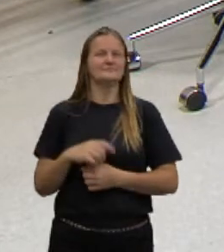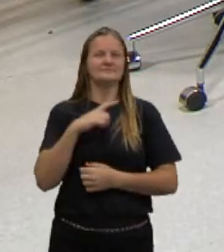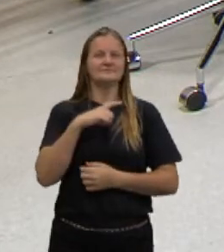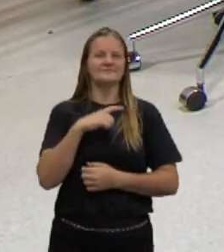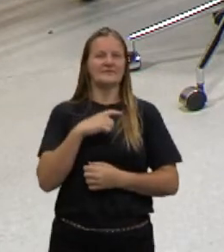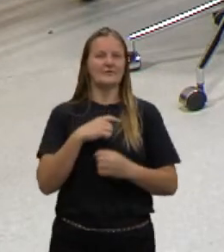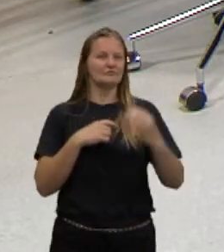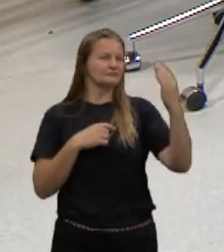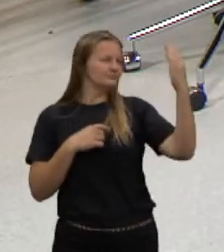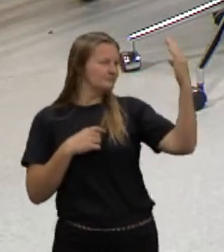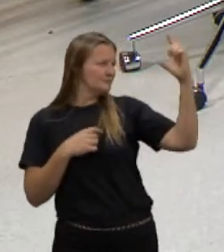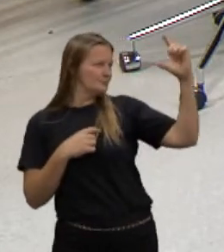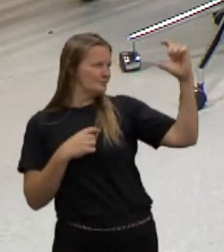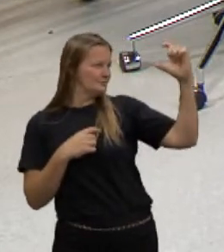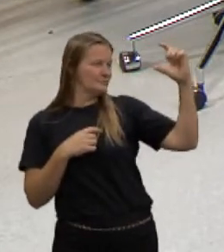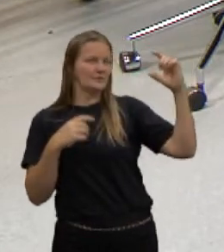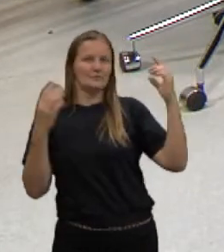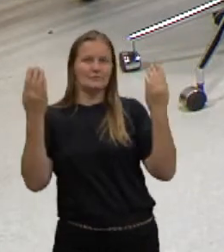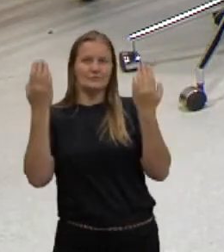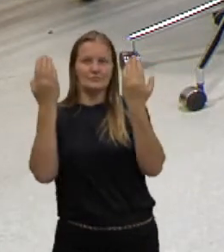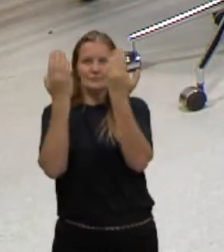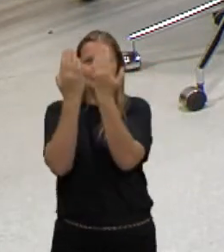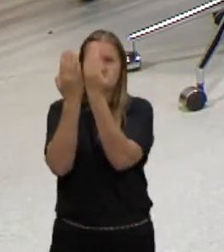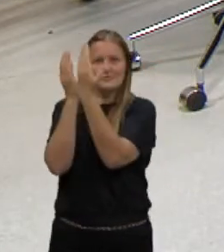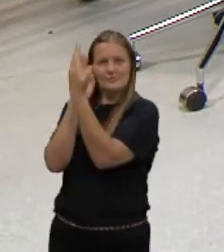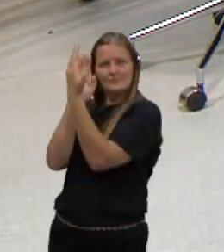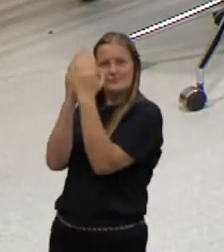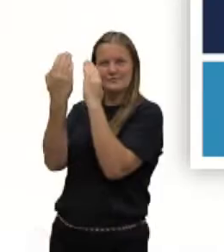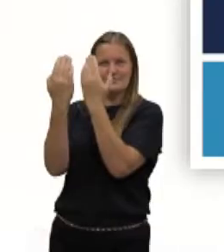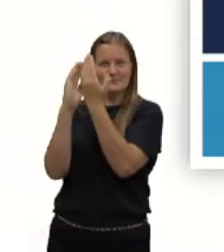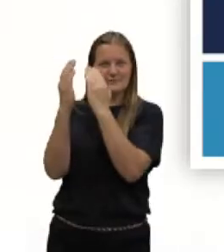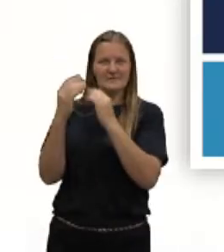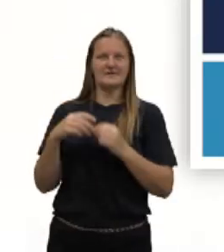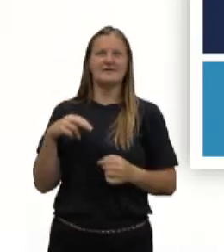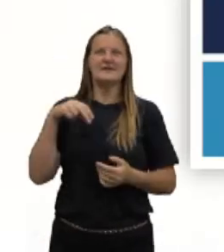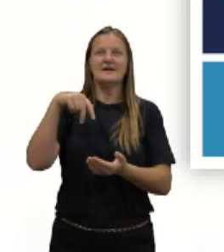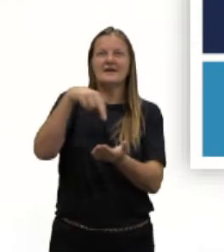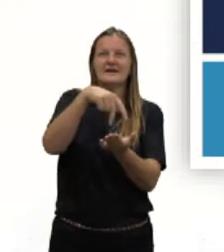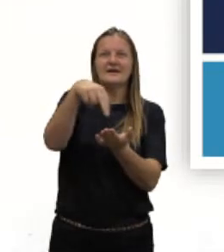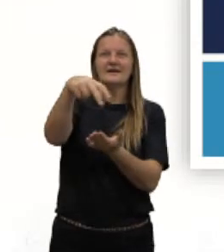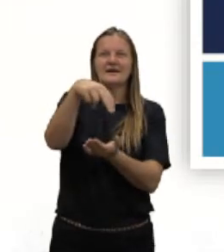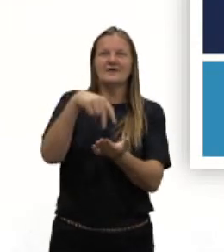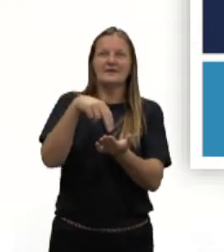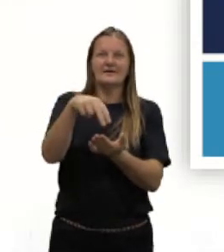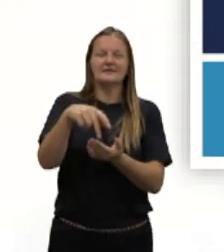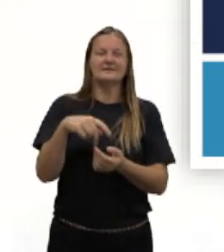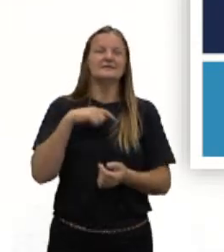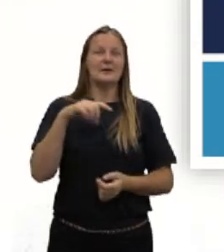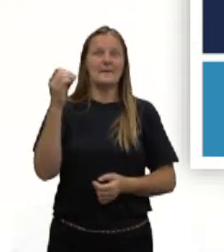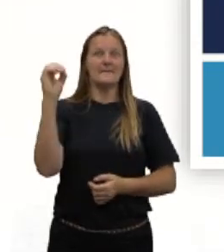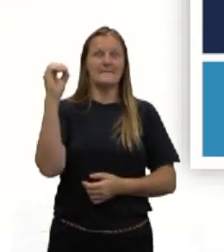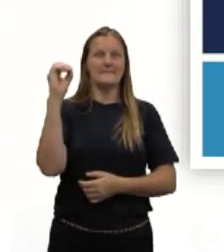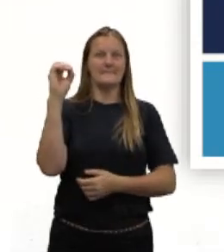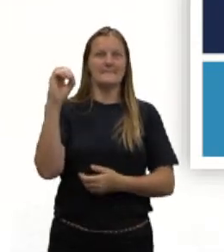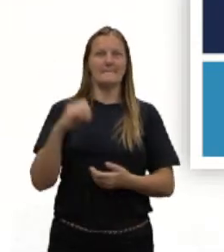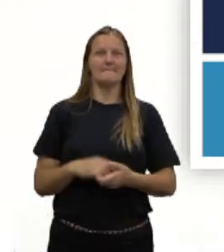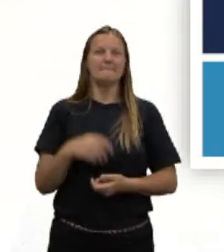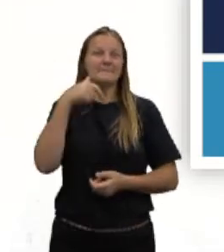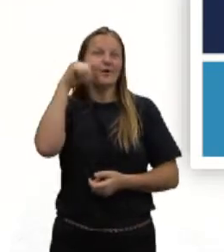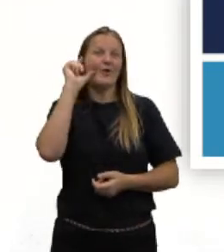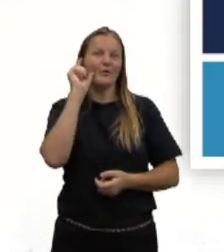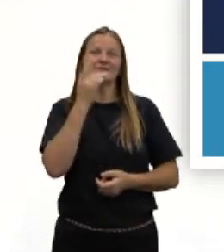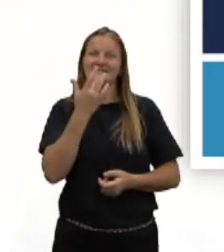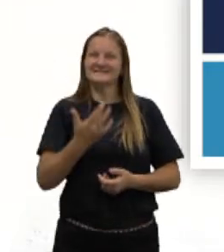foto espelhada, eu adoro. Inclusive, trouxe uma de uma caminhada que eu fiz aqui em Porto Alegre, ontem